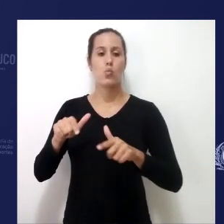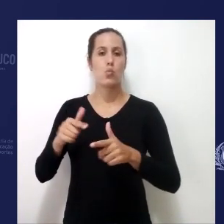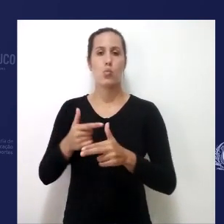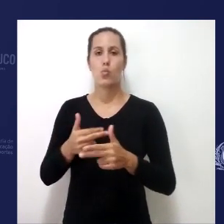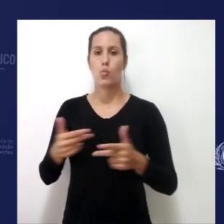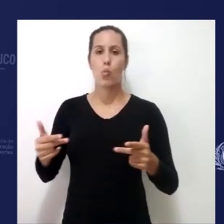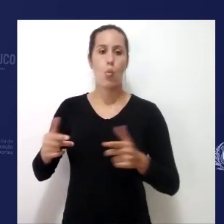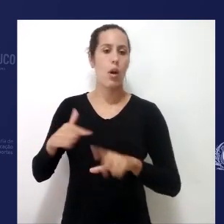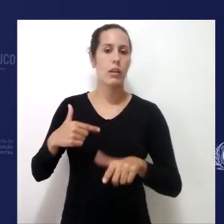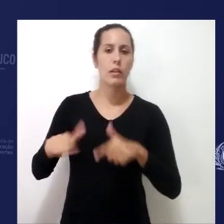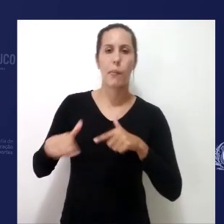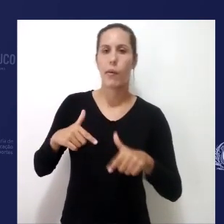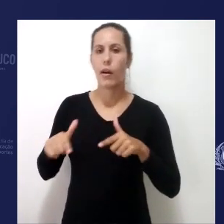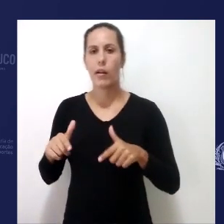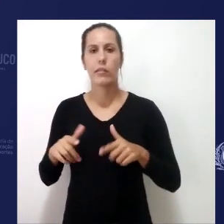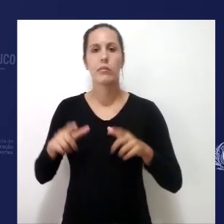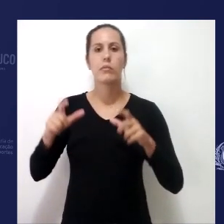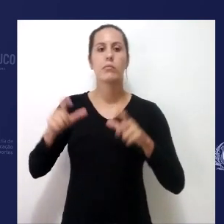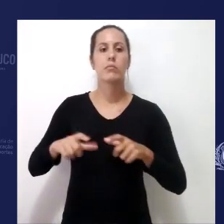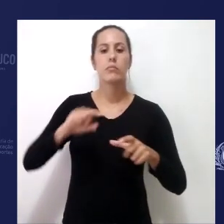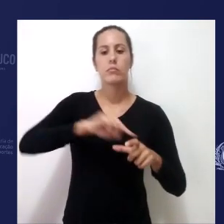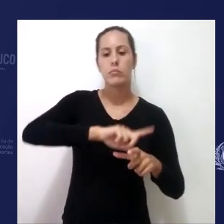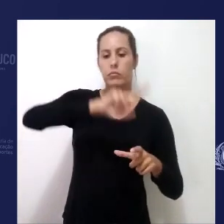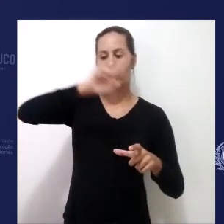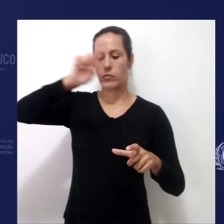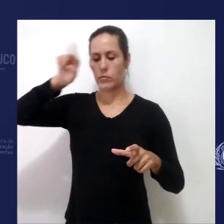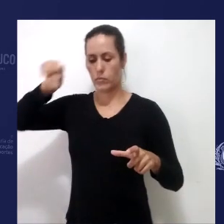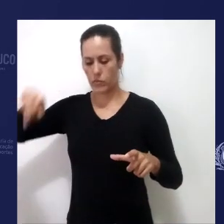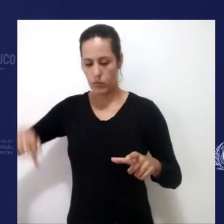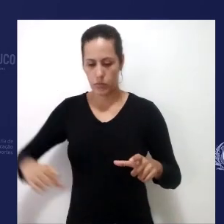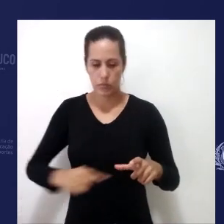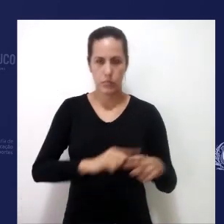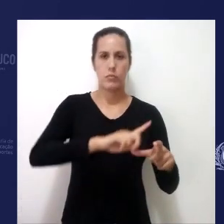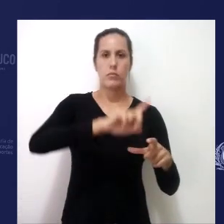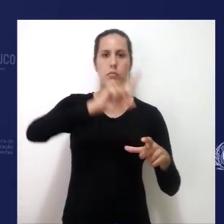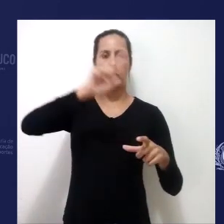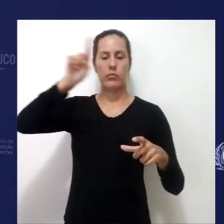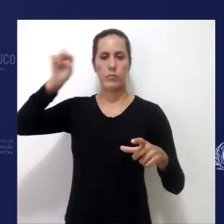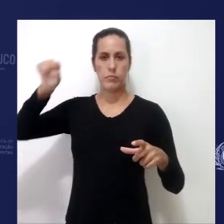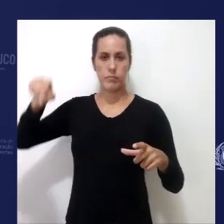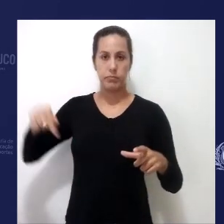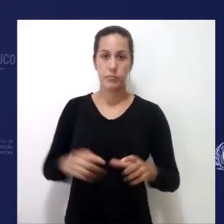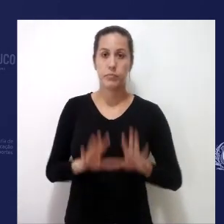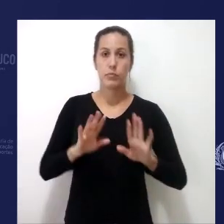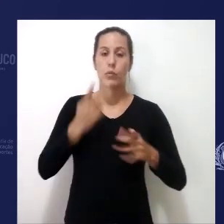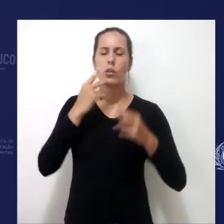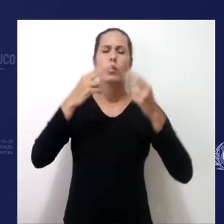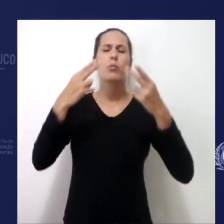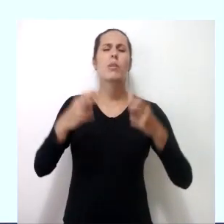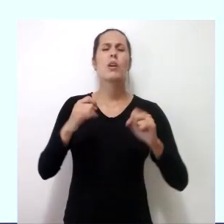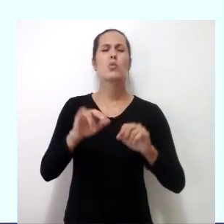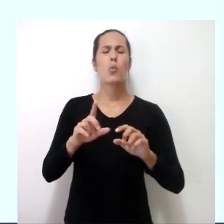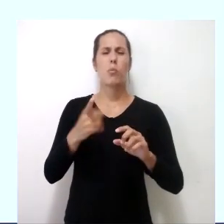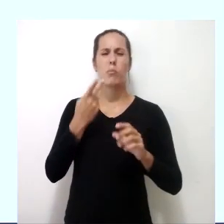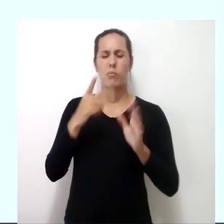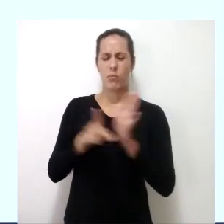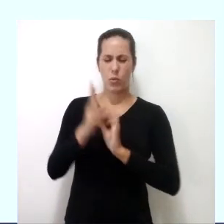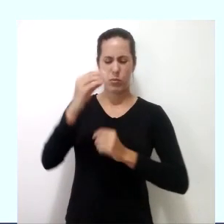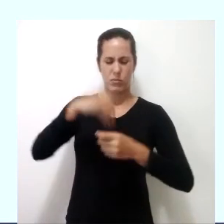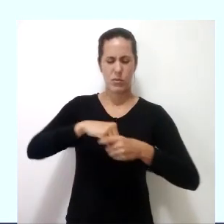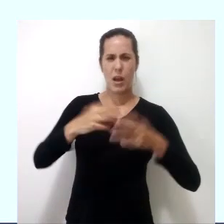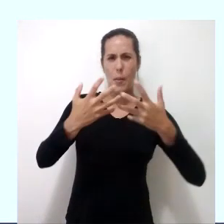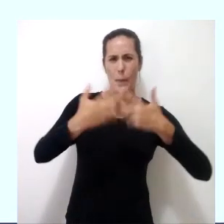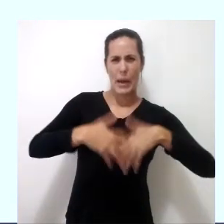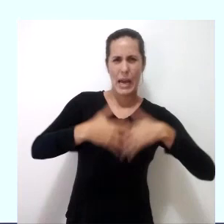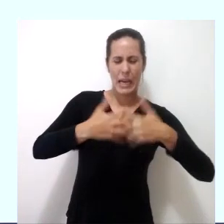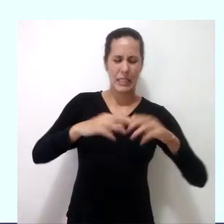na vizinhança e cede aí um calor ao retornar o seu estado inicial. Quando se fala de